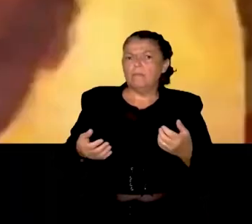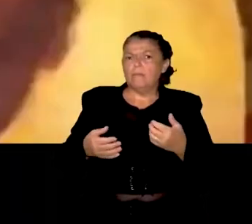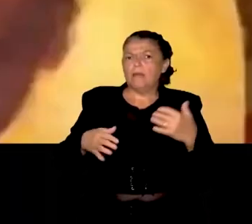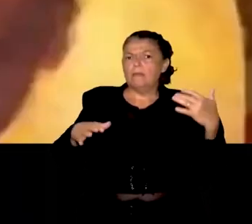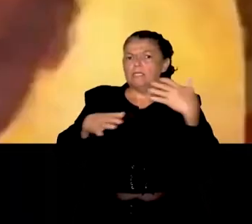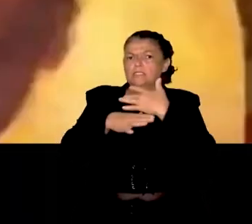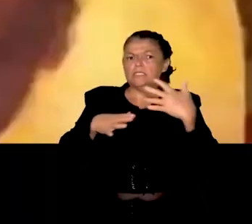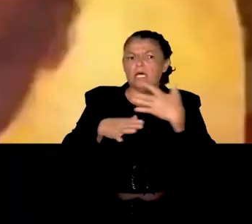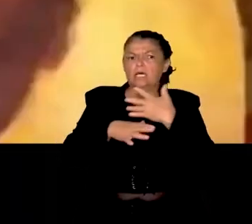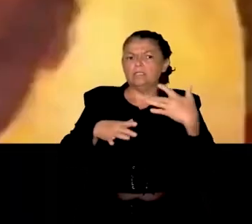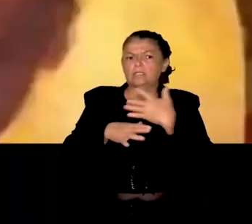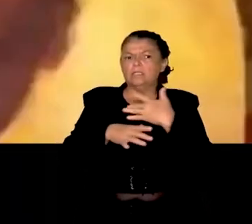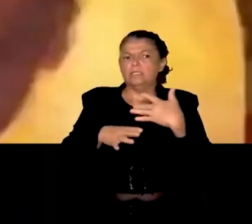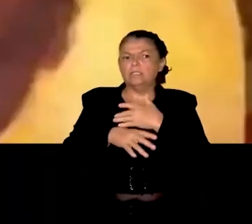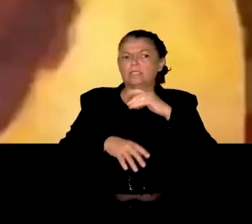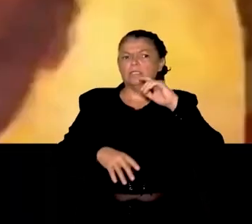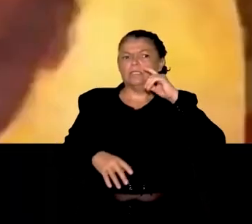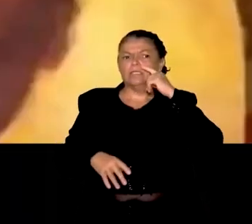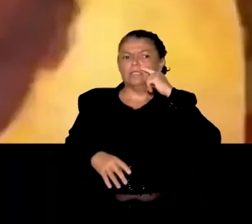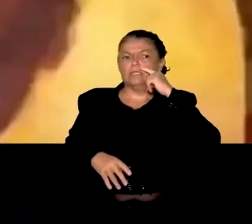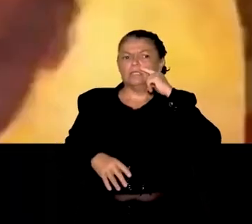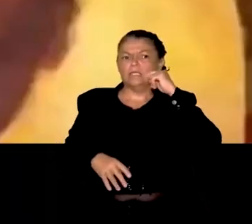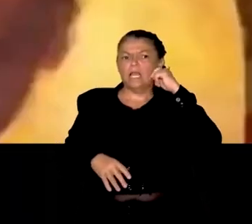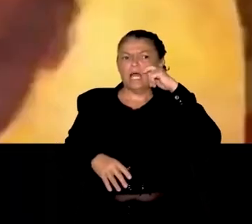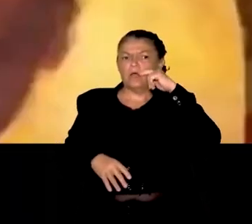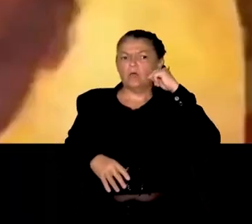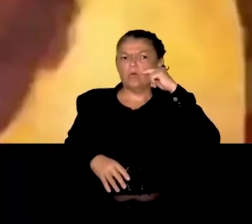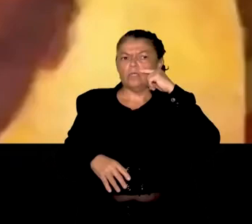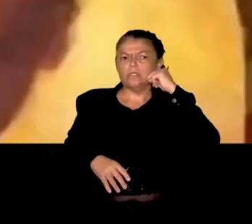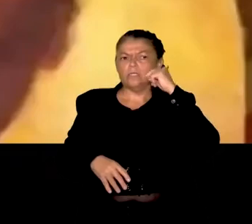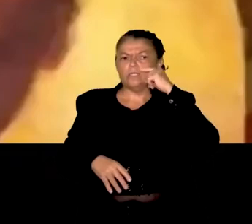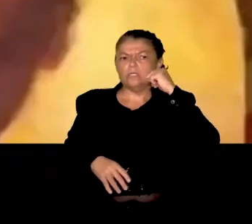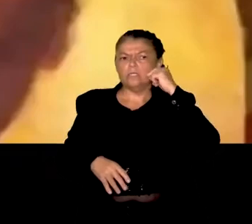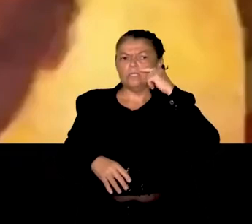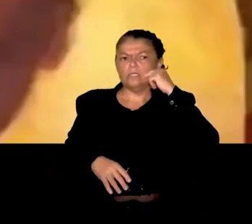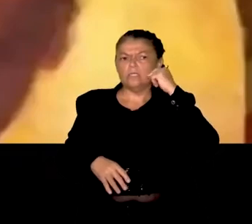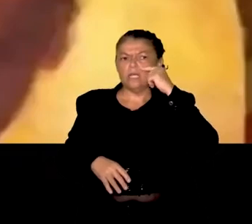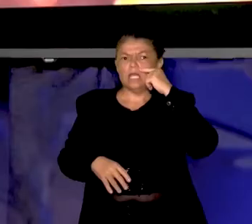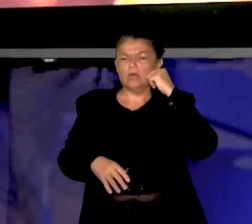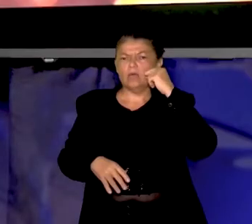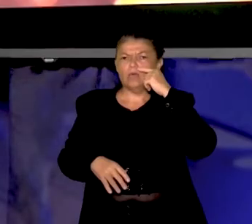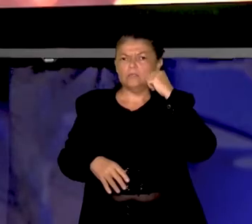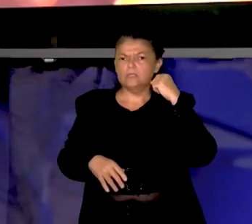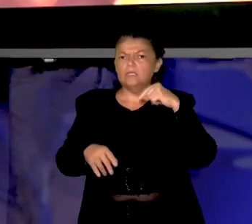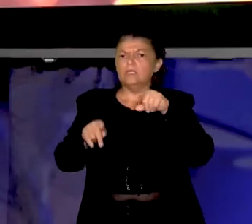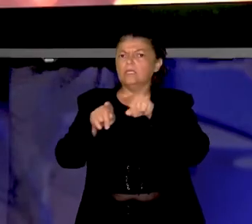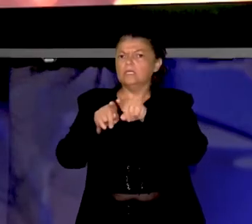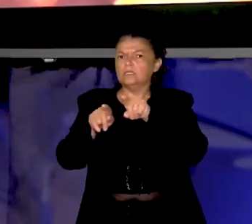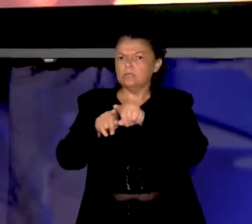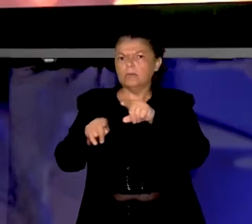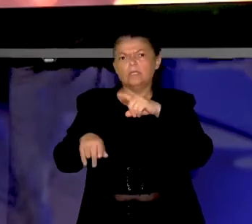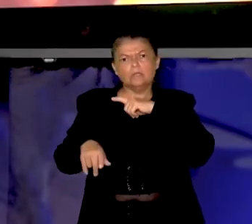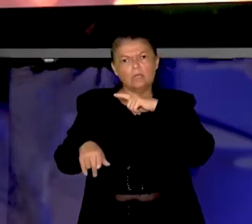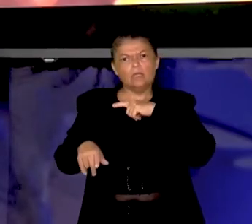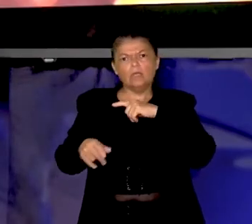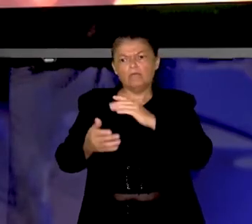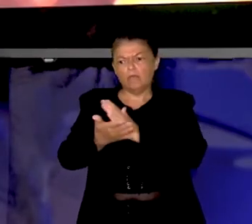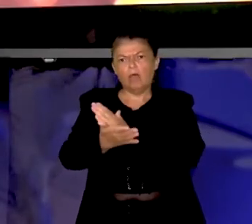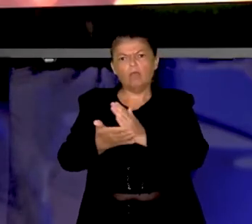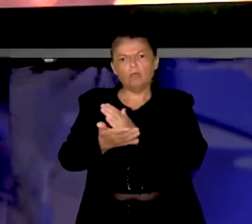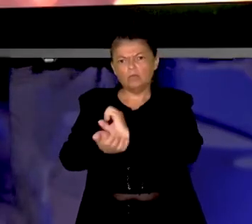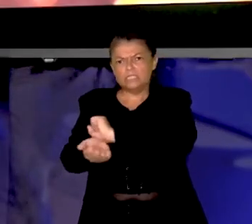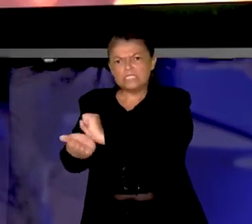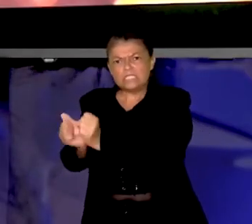na época do Brasil colônia, foi um de tantos outros escravos que fugiram dessas práticas cruéis que os seus